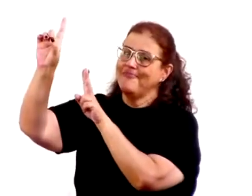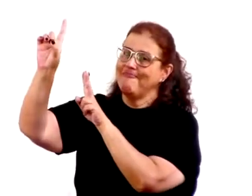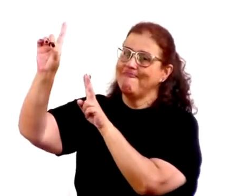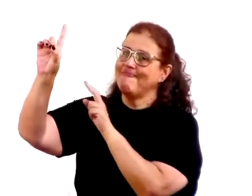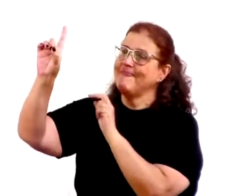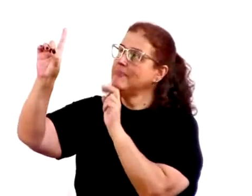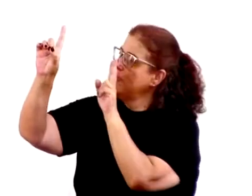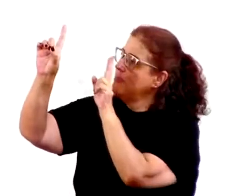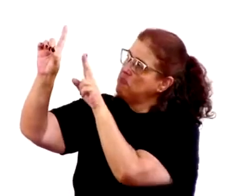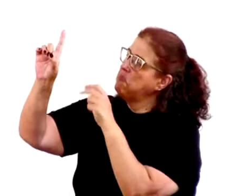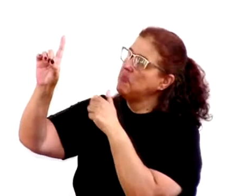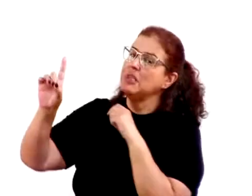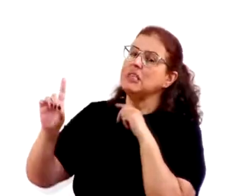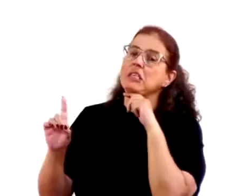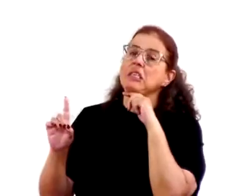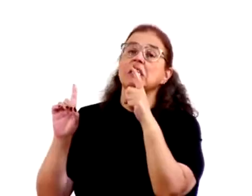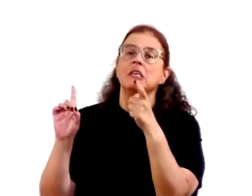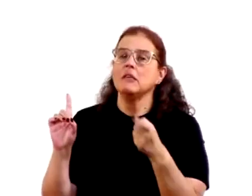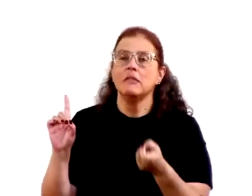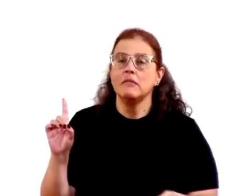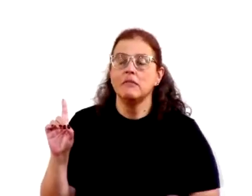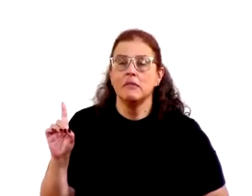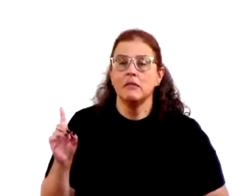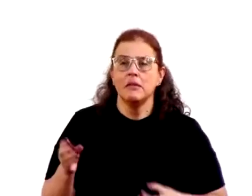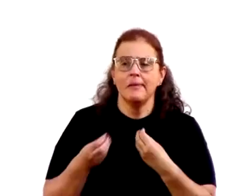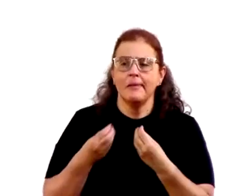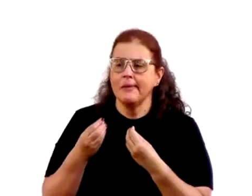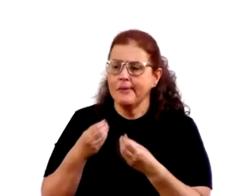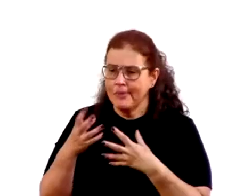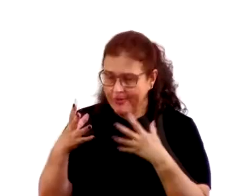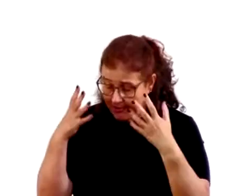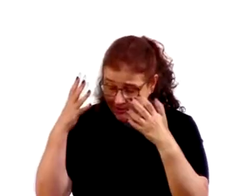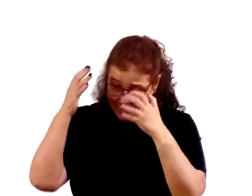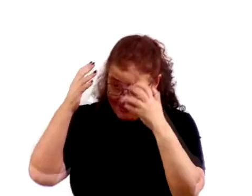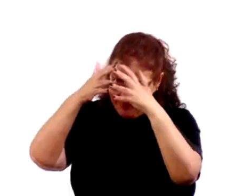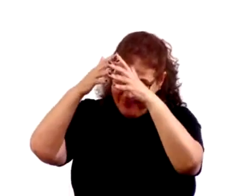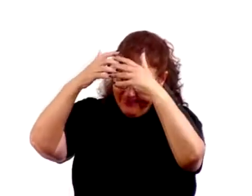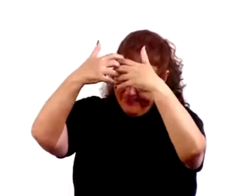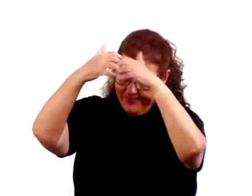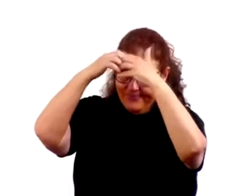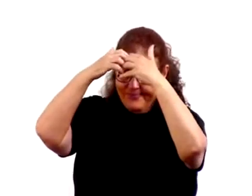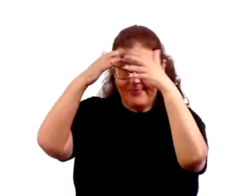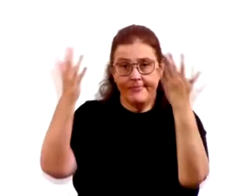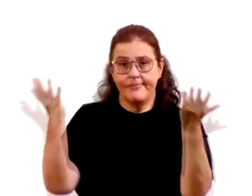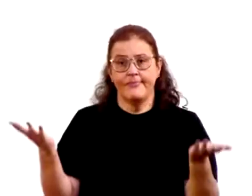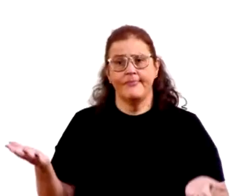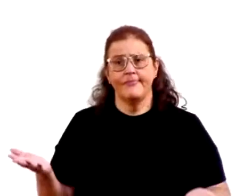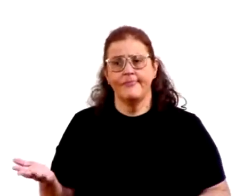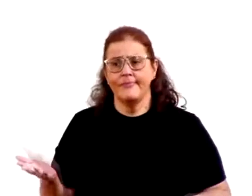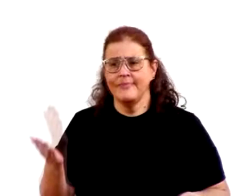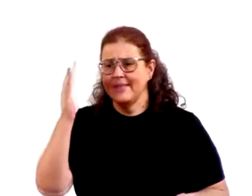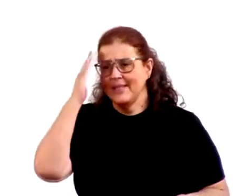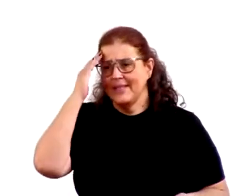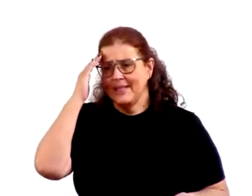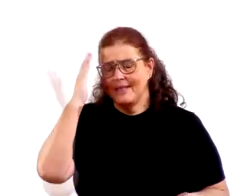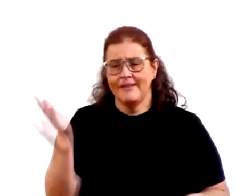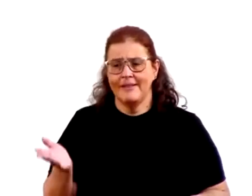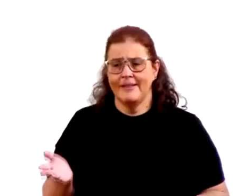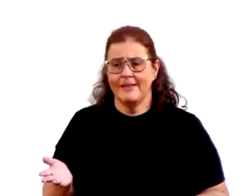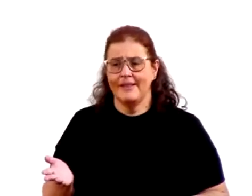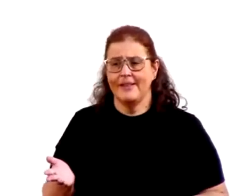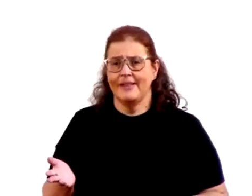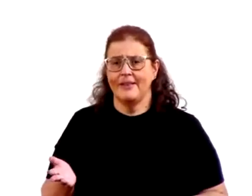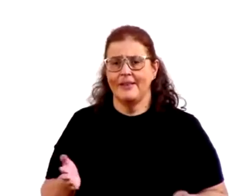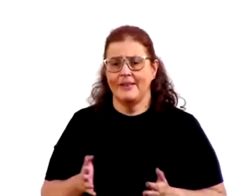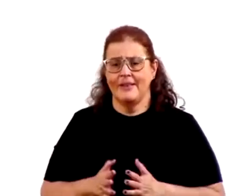Ei, como é que eu vou desatar este nó, não é? Quem é que